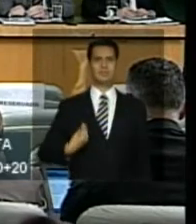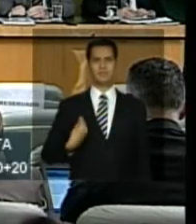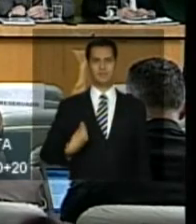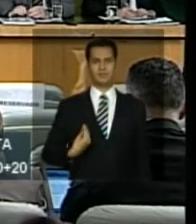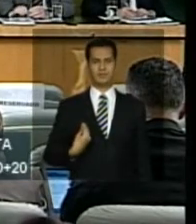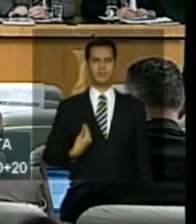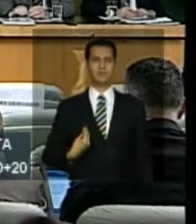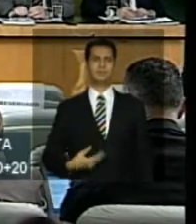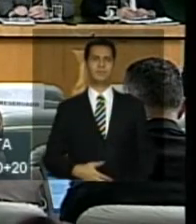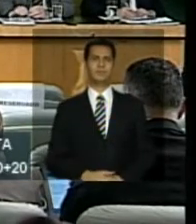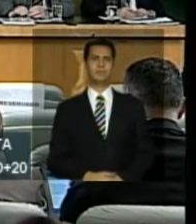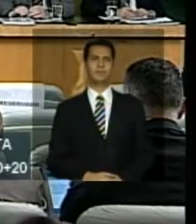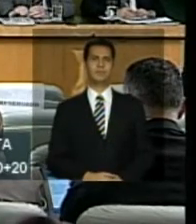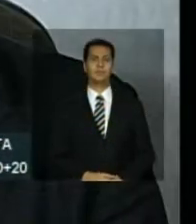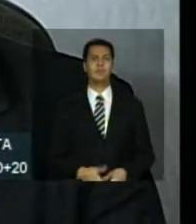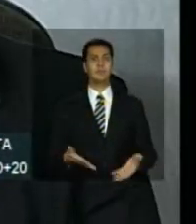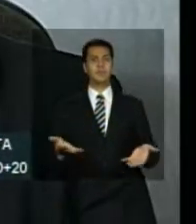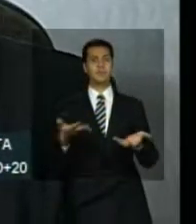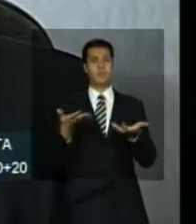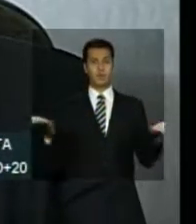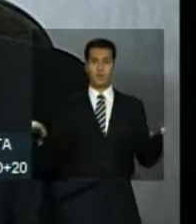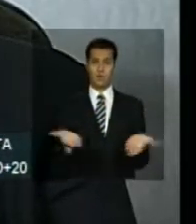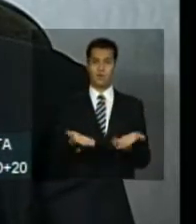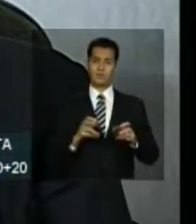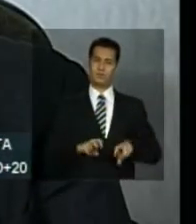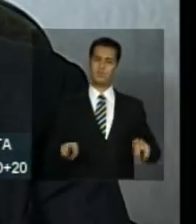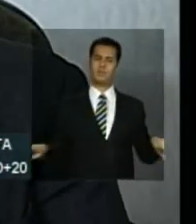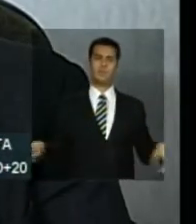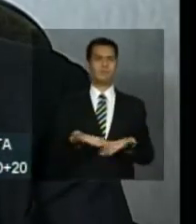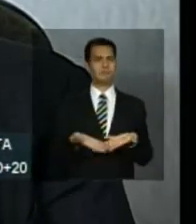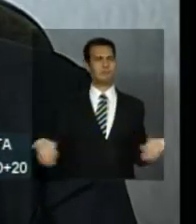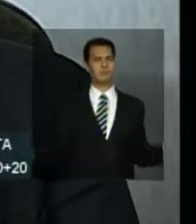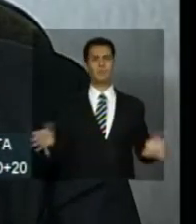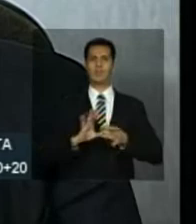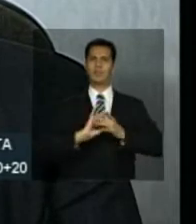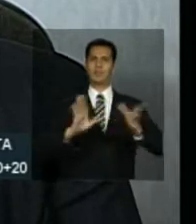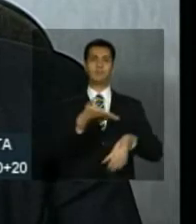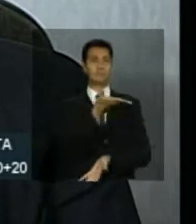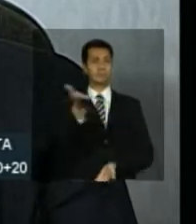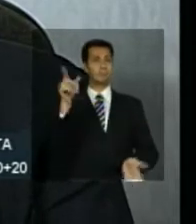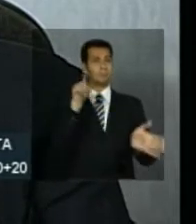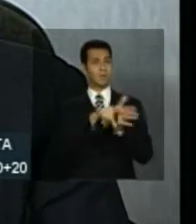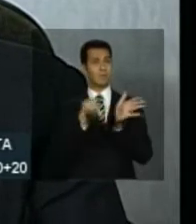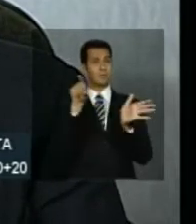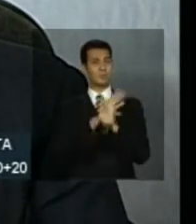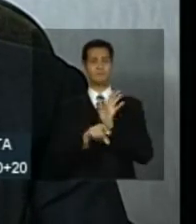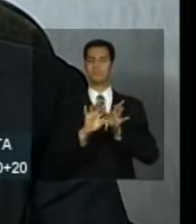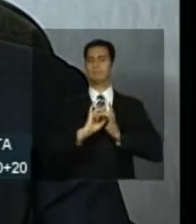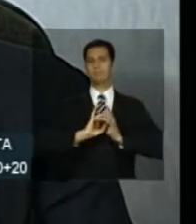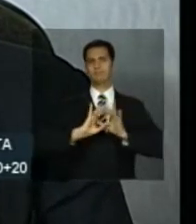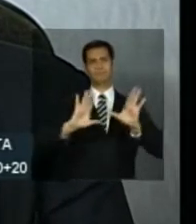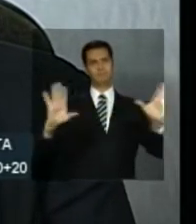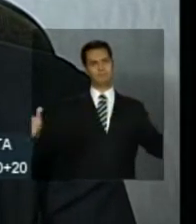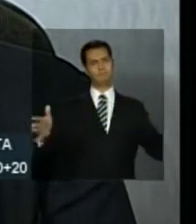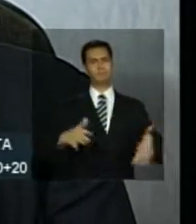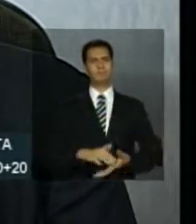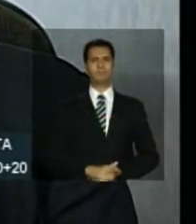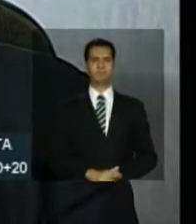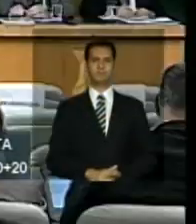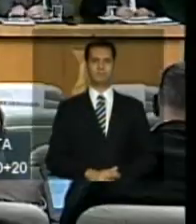colocarmos nós todos aqui na mesa à disposição da Imprensa para qualquer pergunta que entenderem